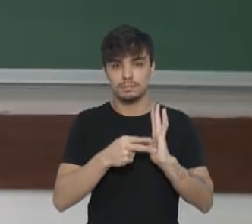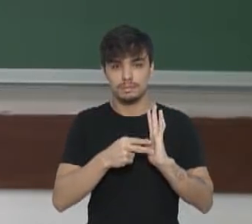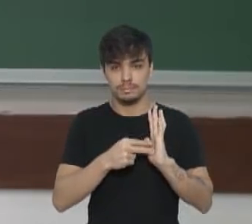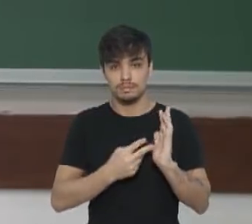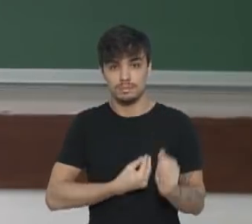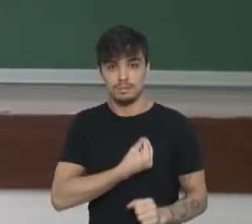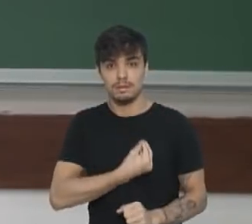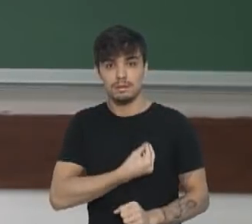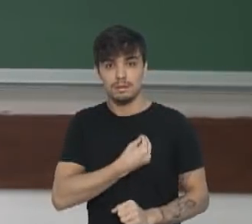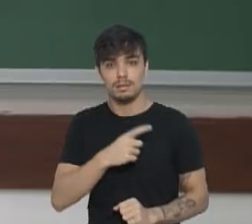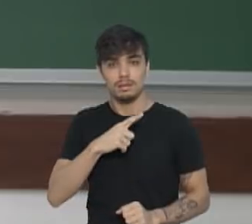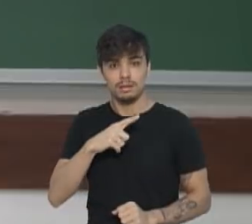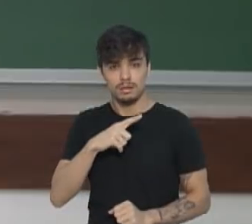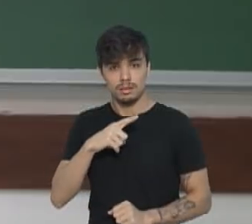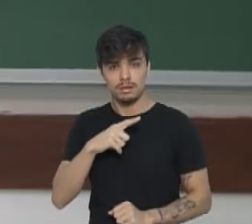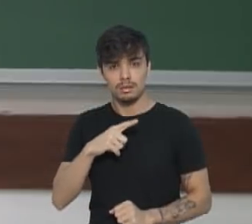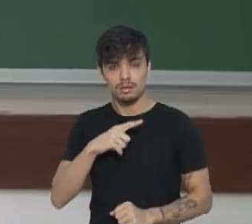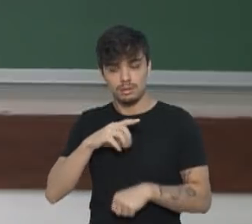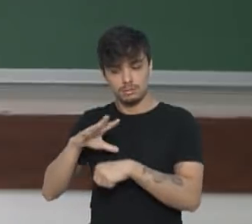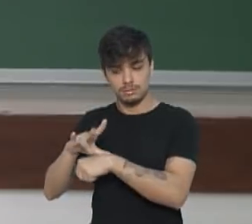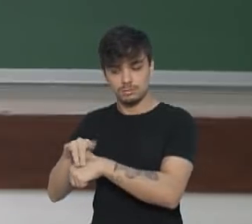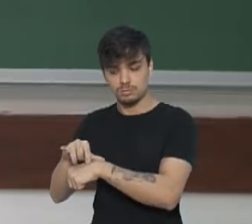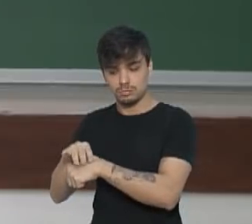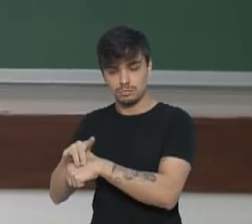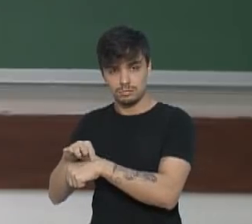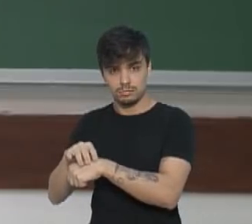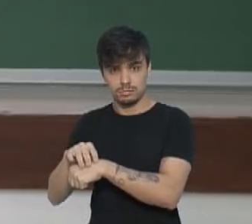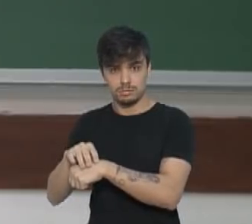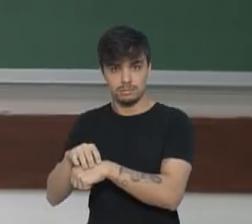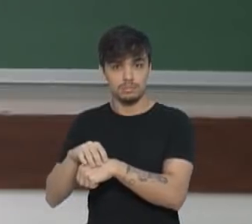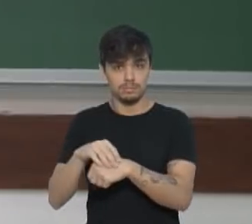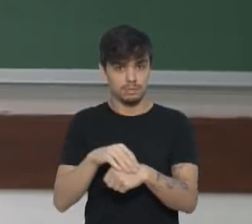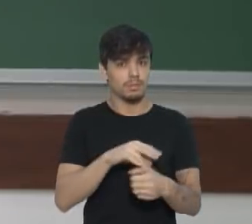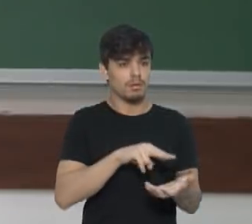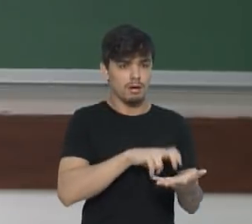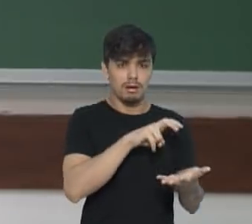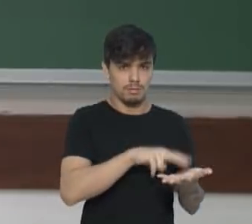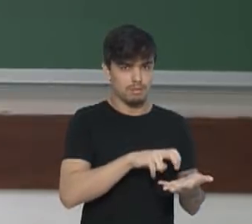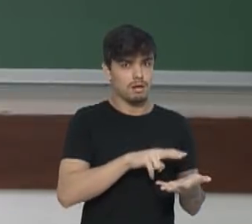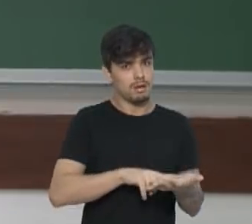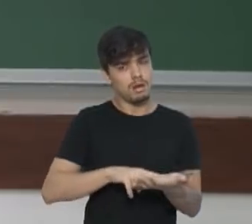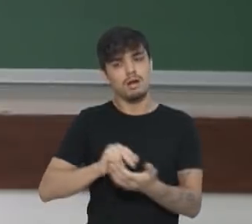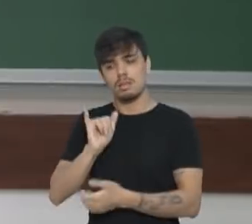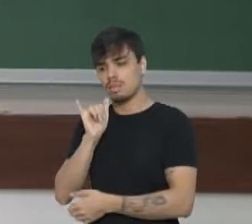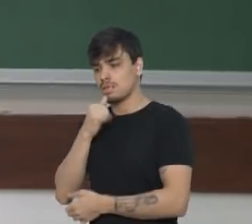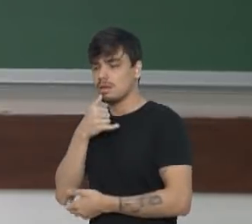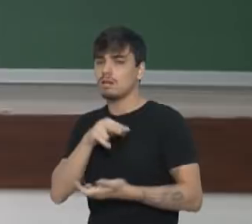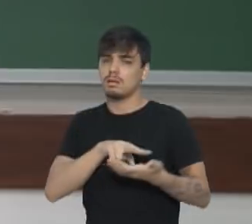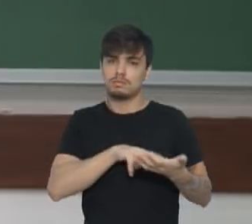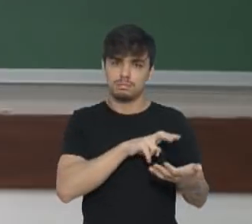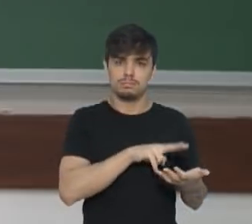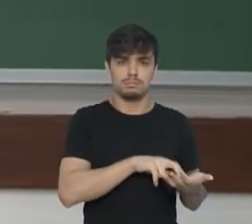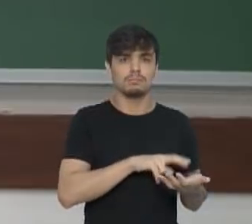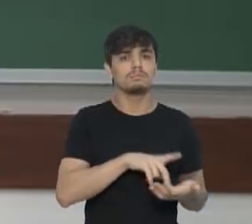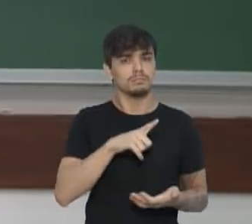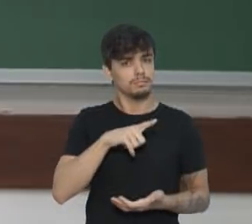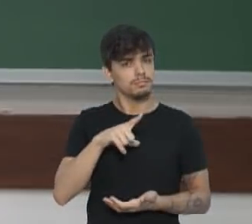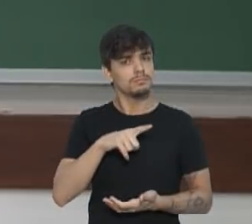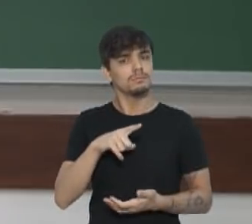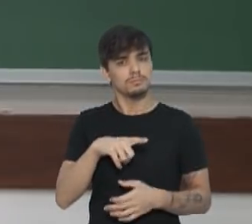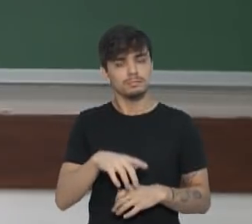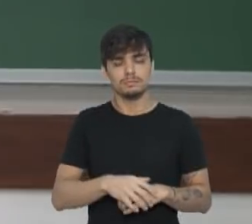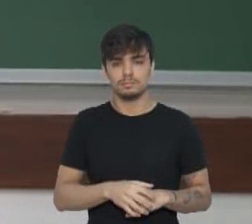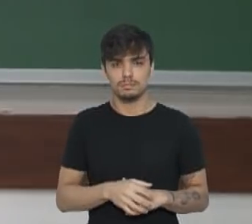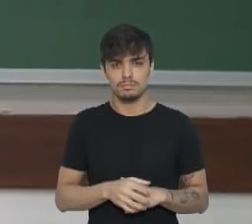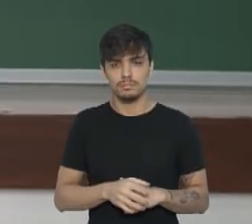vida existe tanto na doença quanto na alegria, né? Quanto na tristeza quanto na alegria. Se você quer aceitar